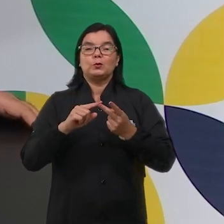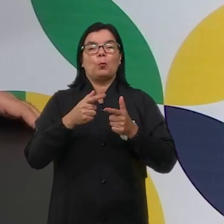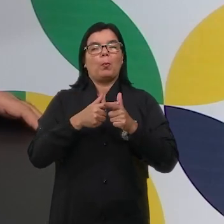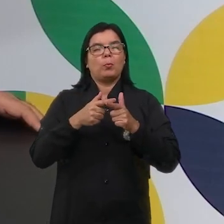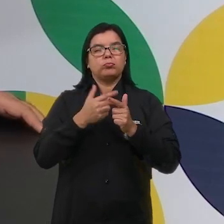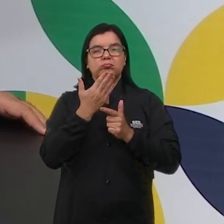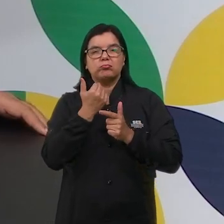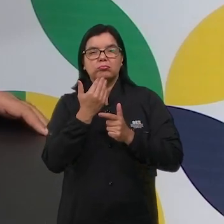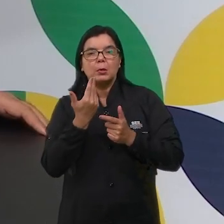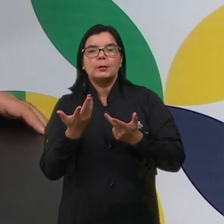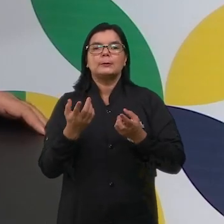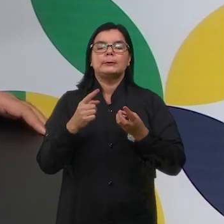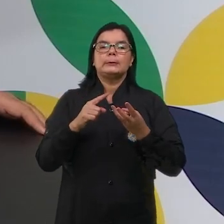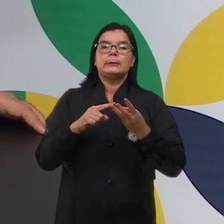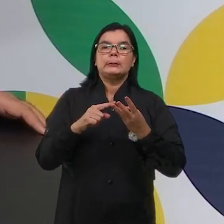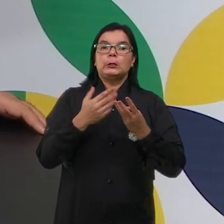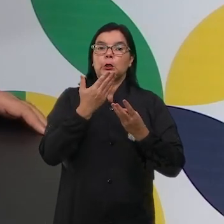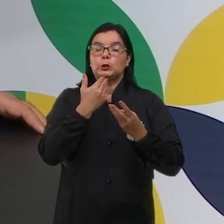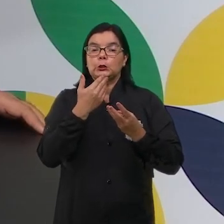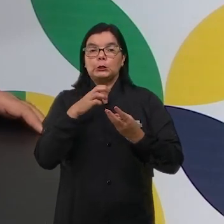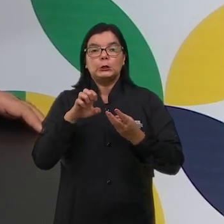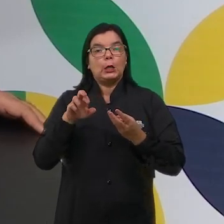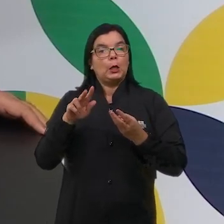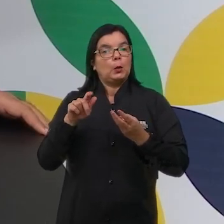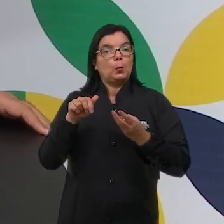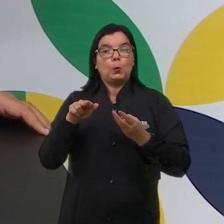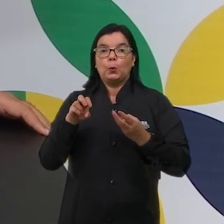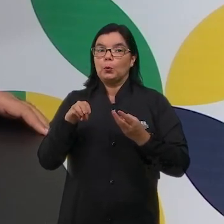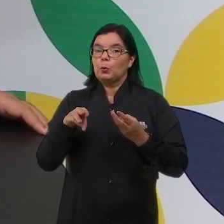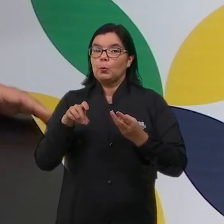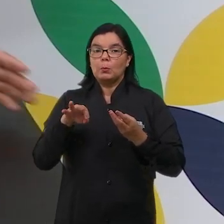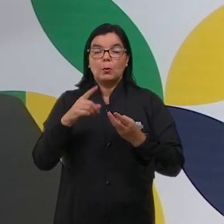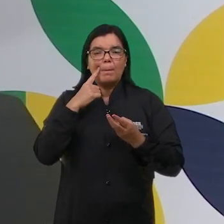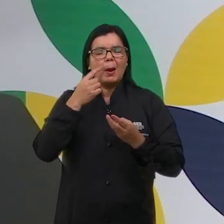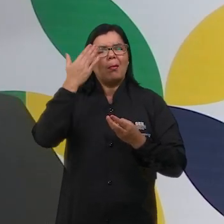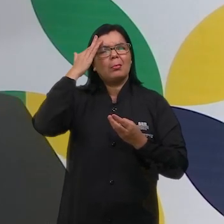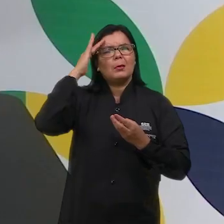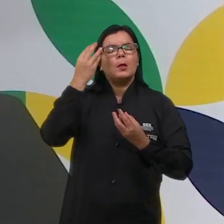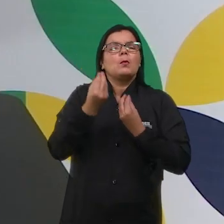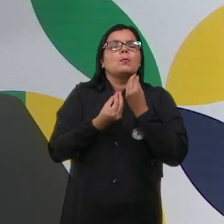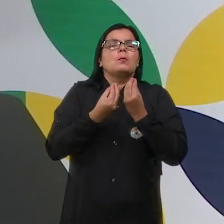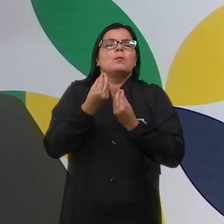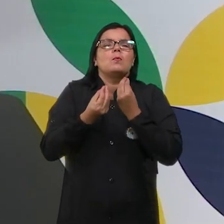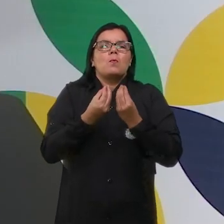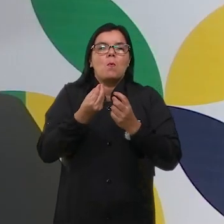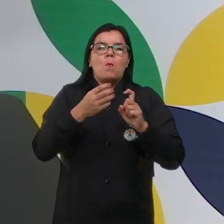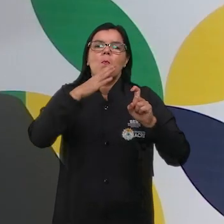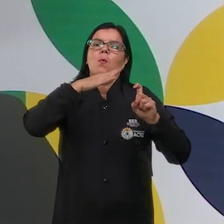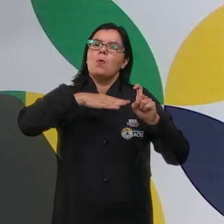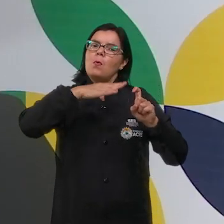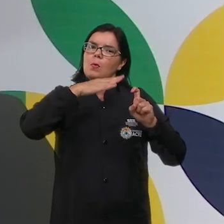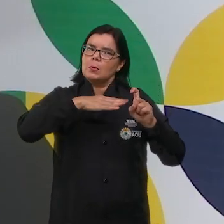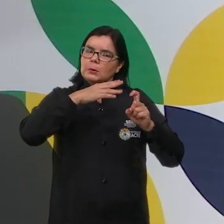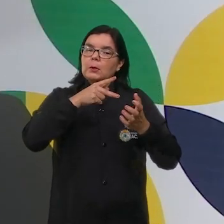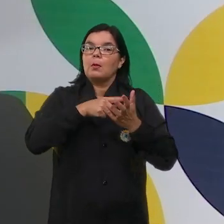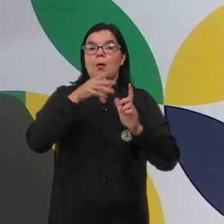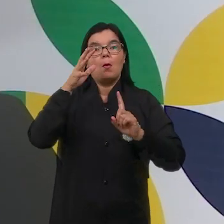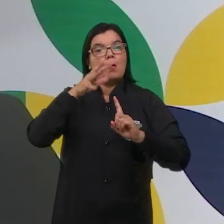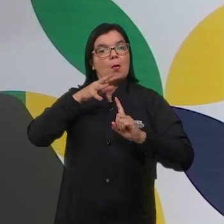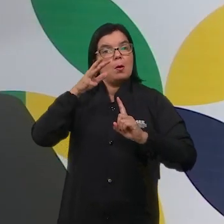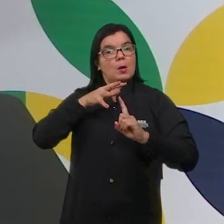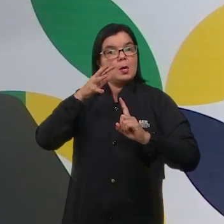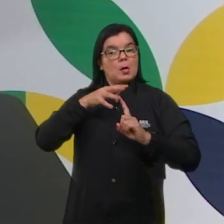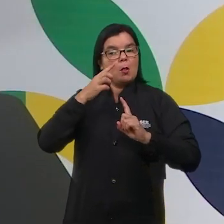alimentares, elementos ergonômicos. Vocês vão entender para conseguir compreender como esses mitos e verdades influenciam na